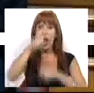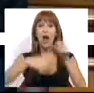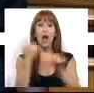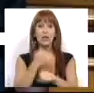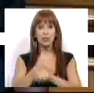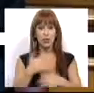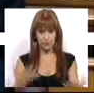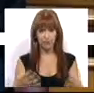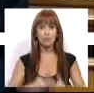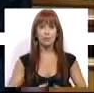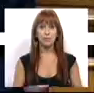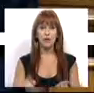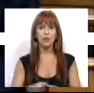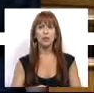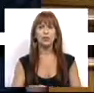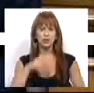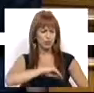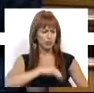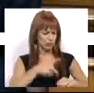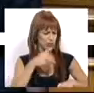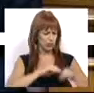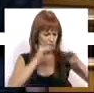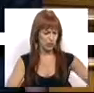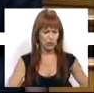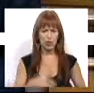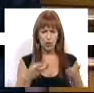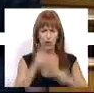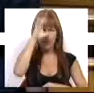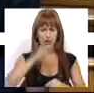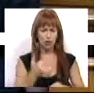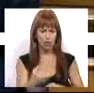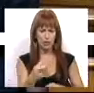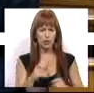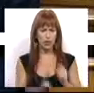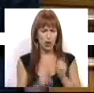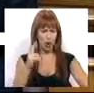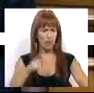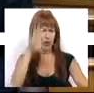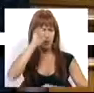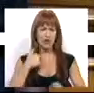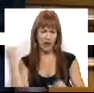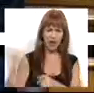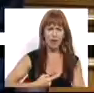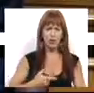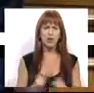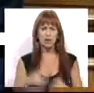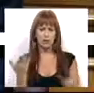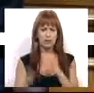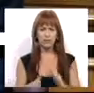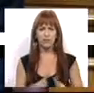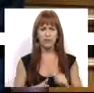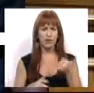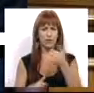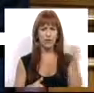trabalhadores que já sofreram cortes no Orçamento de Estado de 2013, o aumento dos cortes que o Governo quer impor varia entre